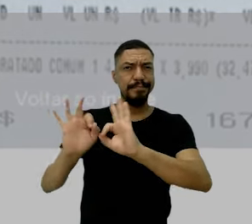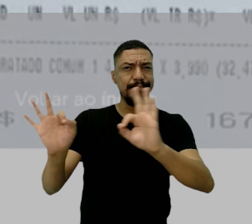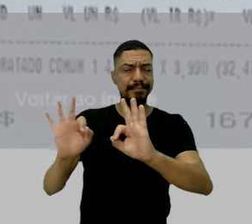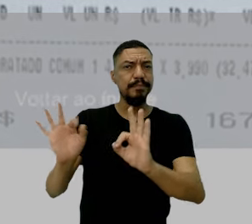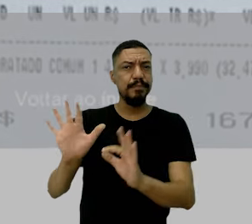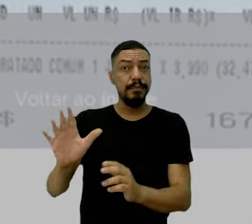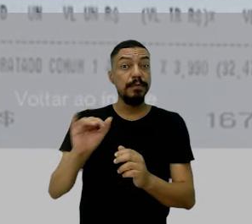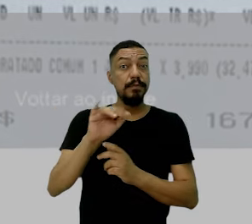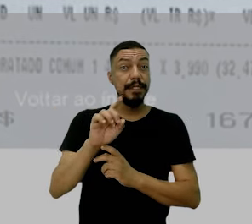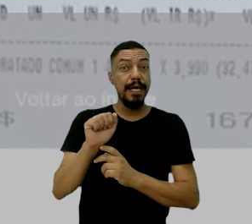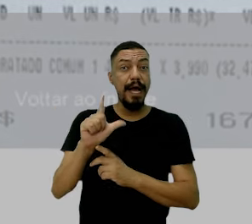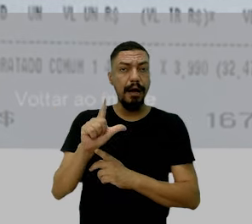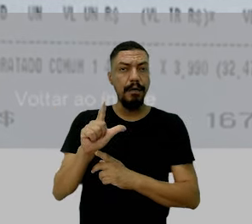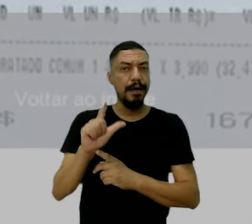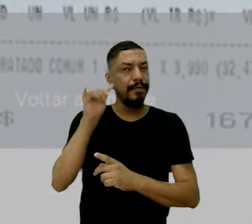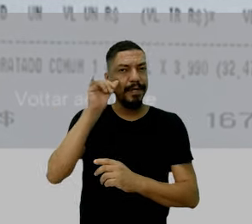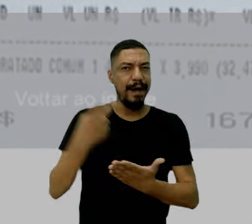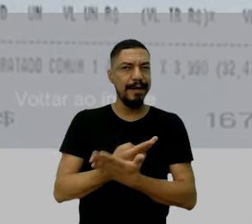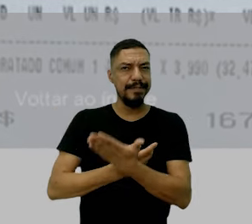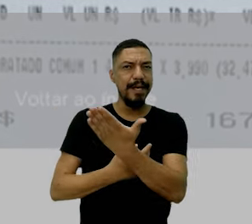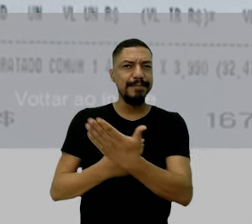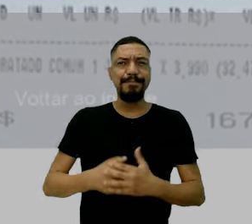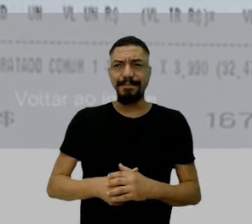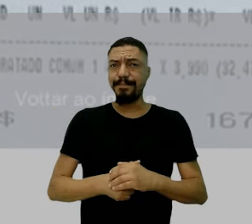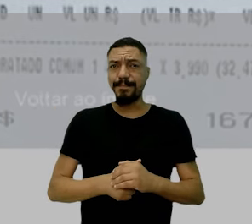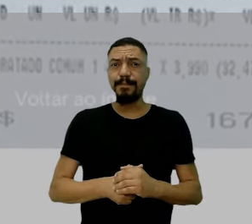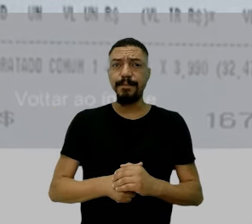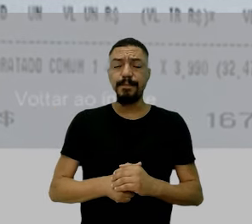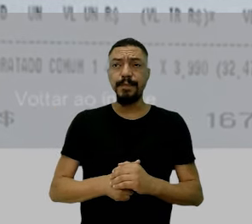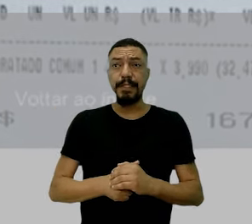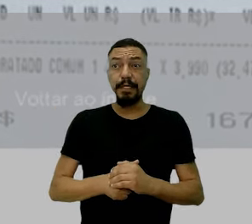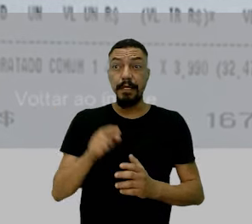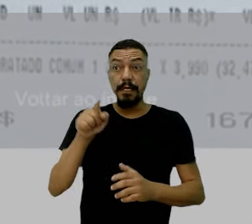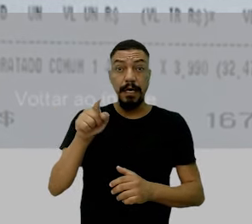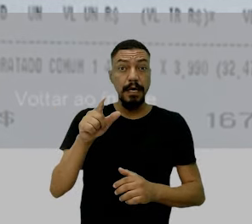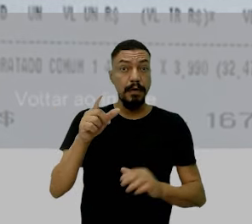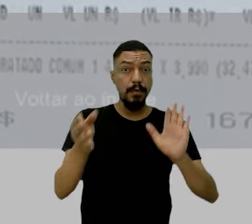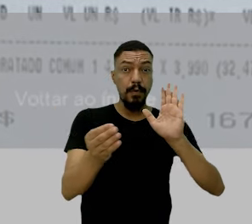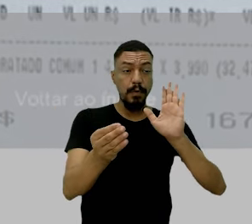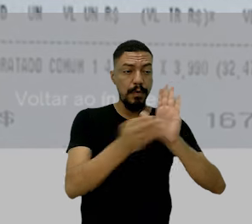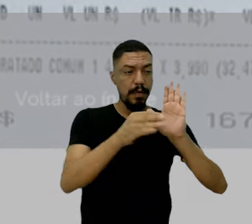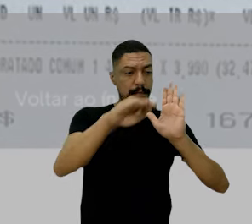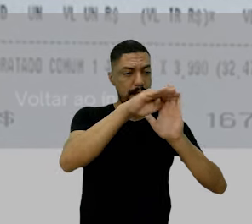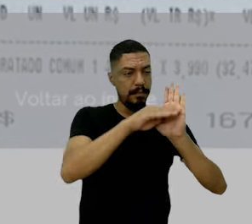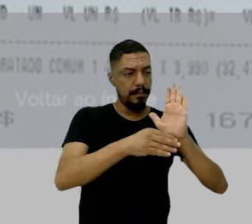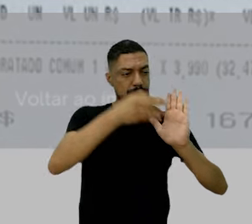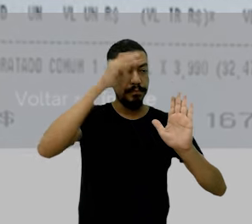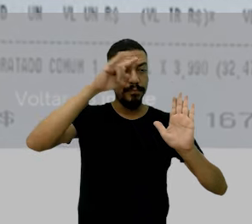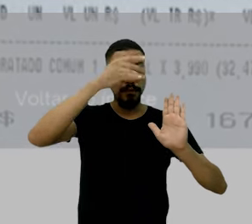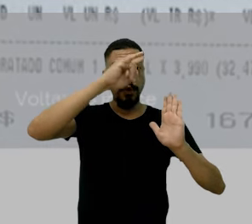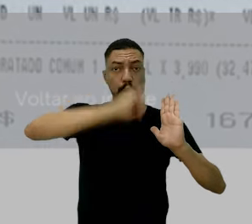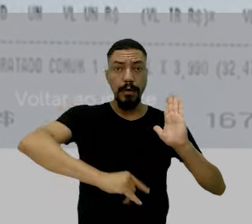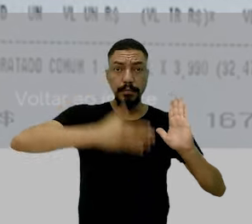tive problema. Mas assim, o ideal é não errar. Então, e aí isso vai na sua prestação de contas, você